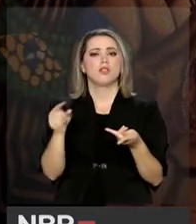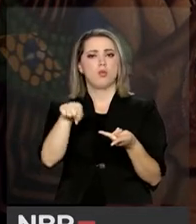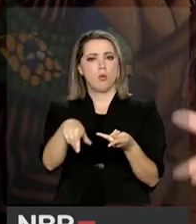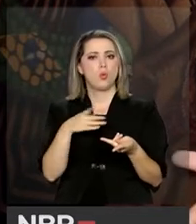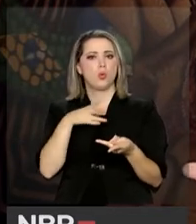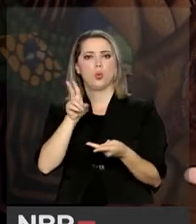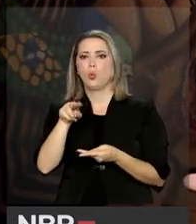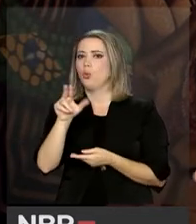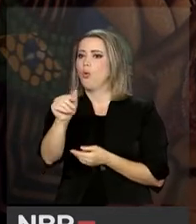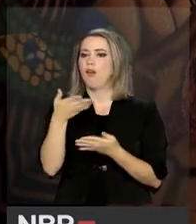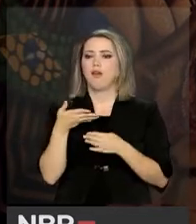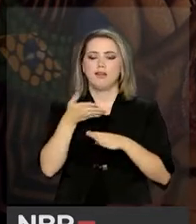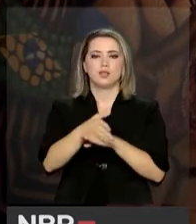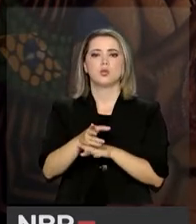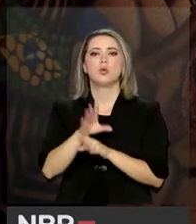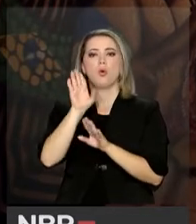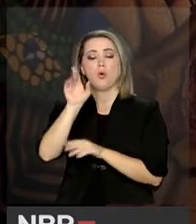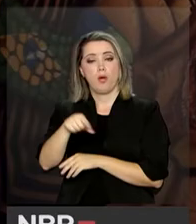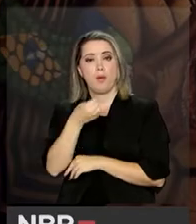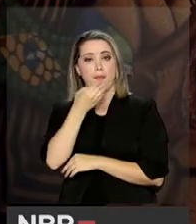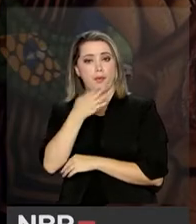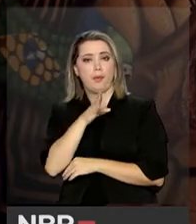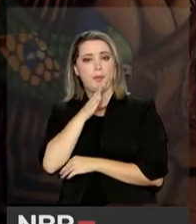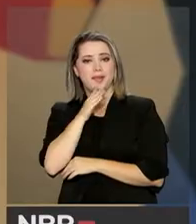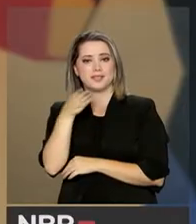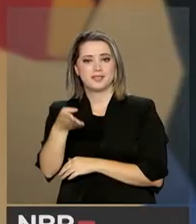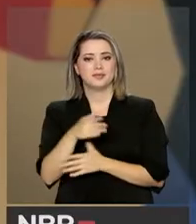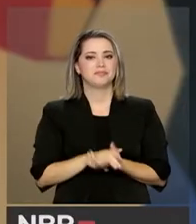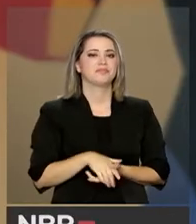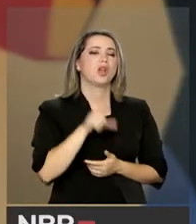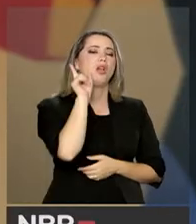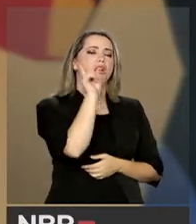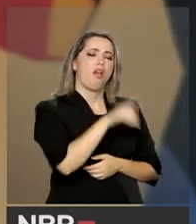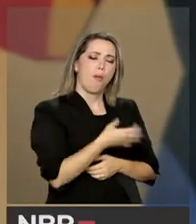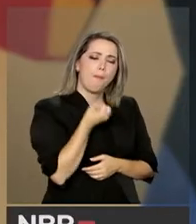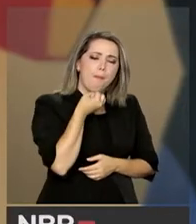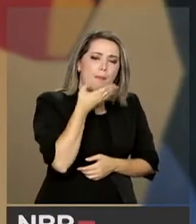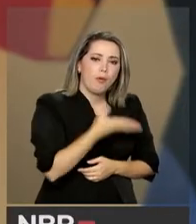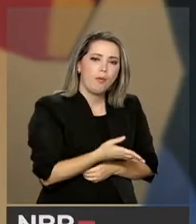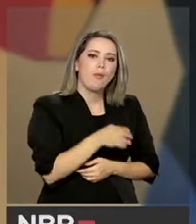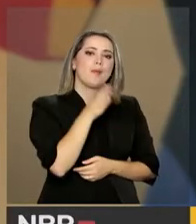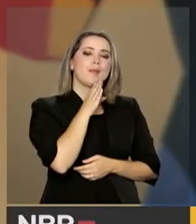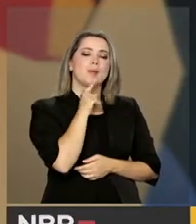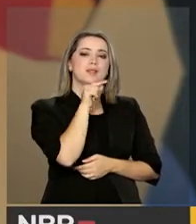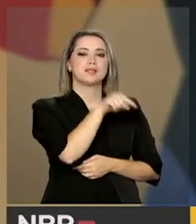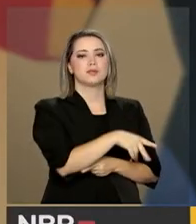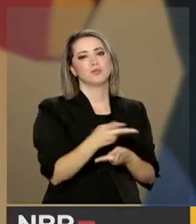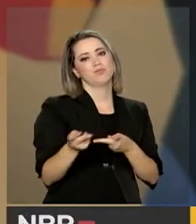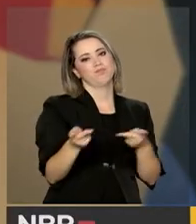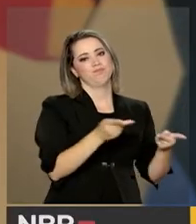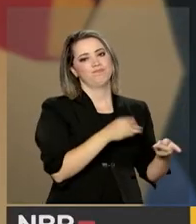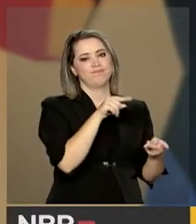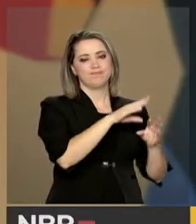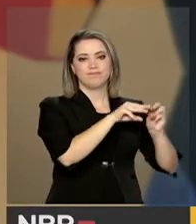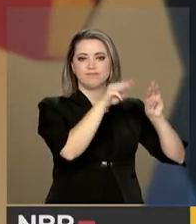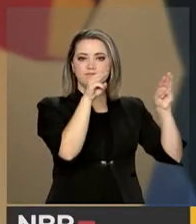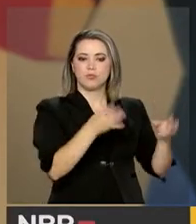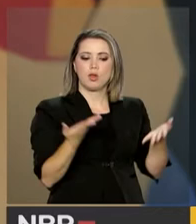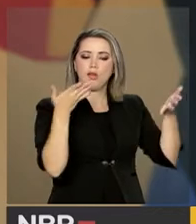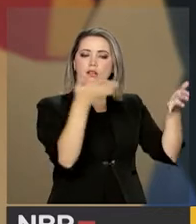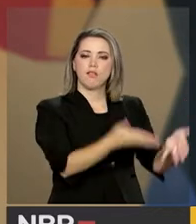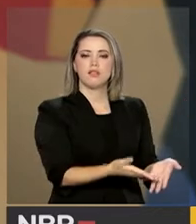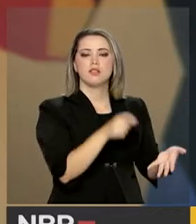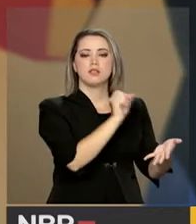cidade, nunca entrou no museu. Vale a pena conhecer esse patrimônio? Vale, Ana. Vale muito a pena conhecer esse patrimônio,